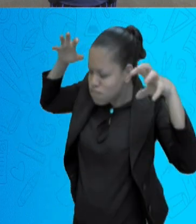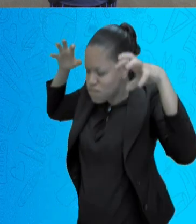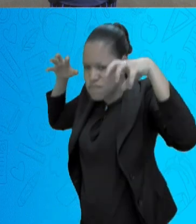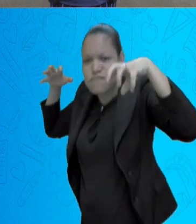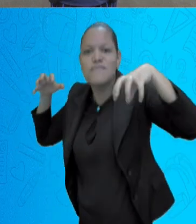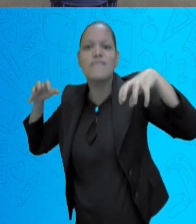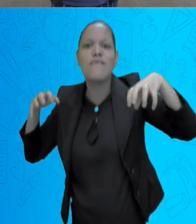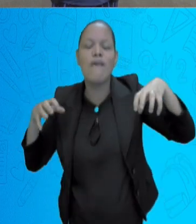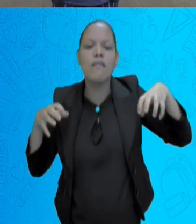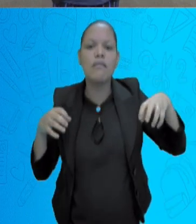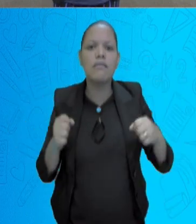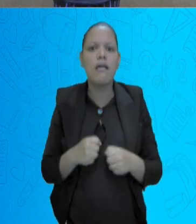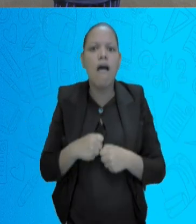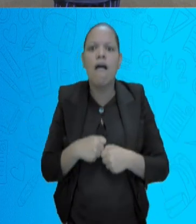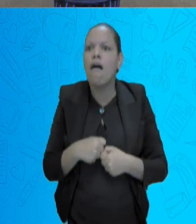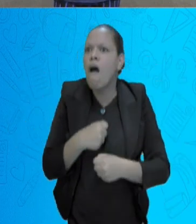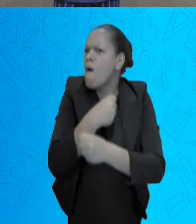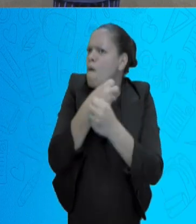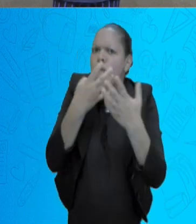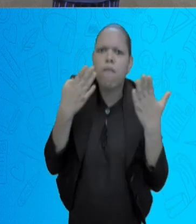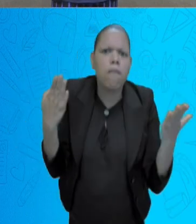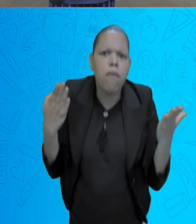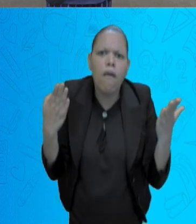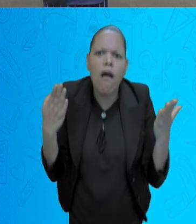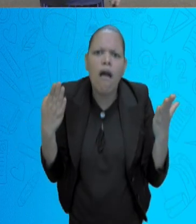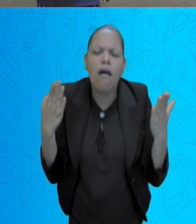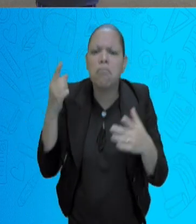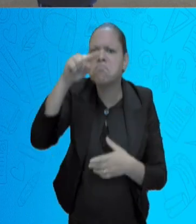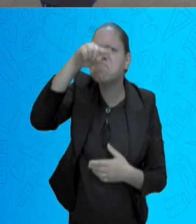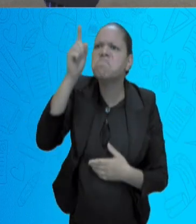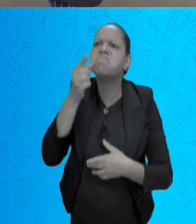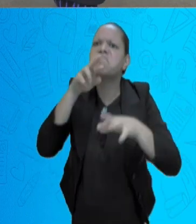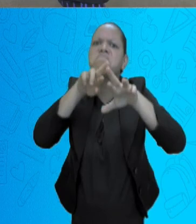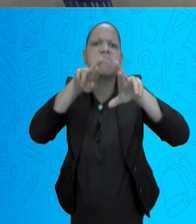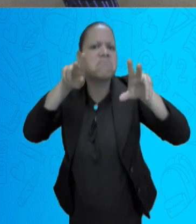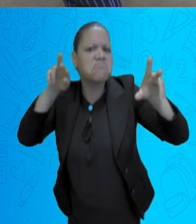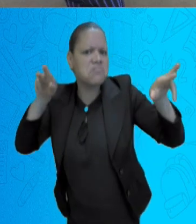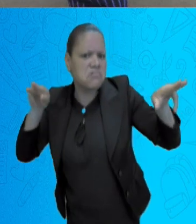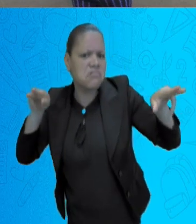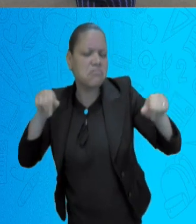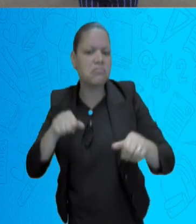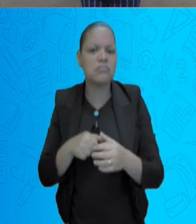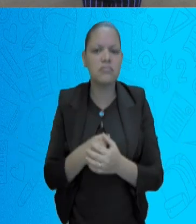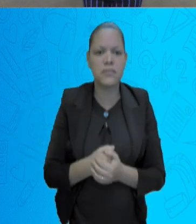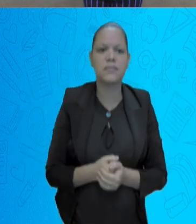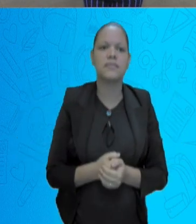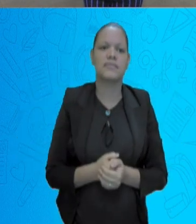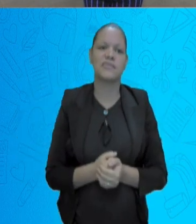uma pergunta? Não, eu estou exclamando que dia chuvoso. Então, nós vamos usar